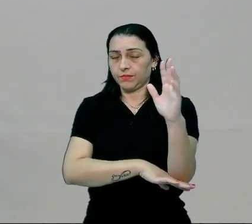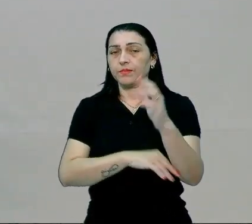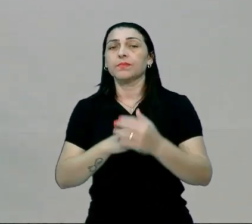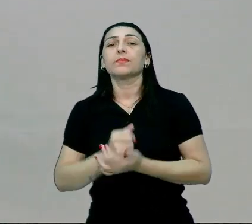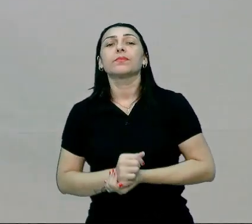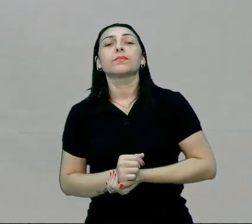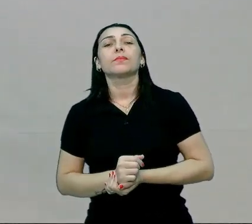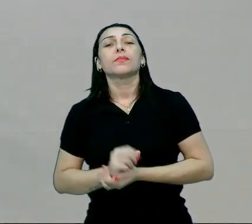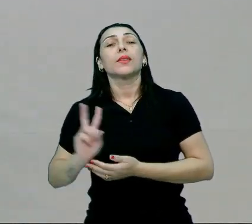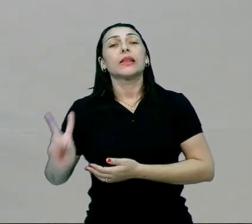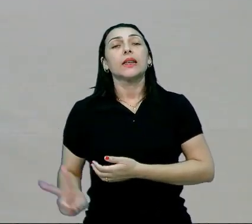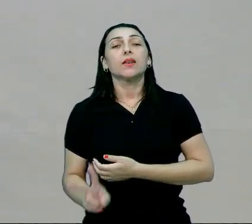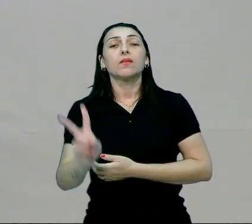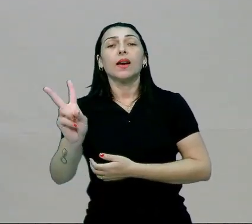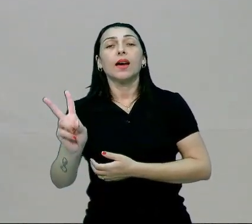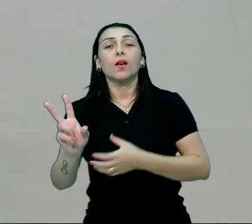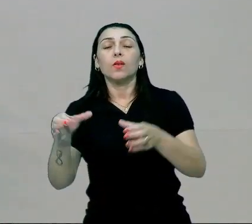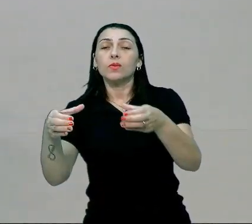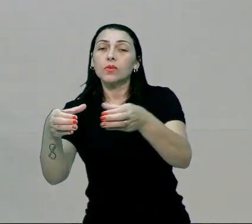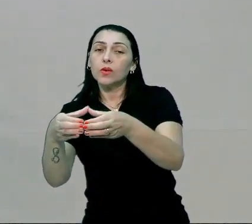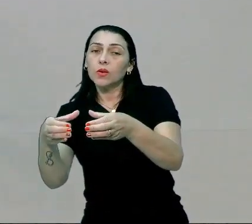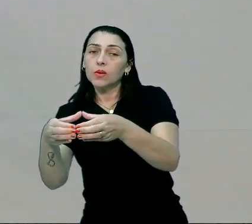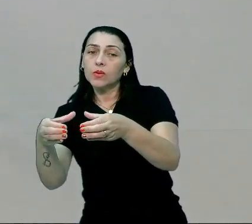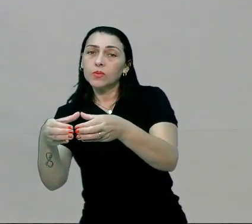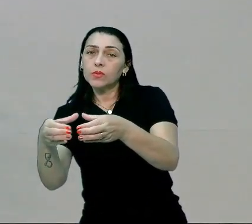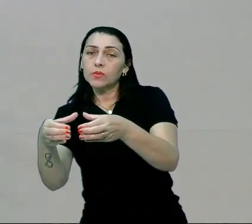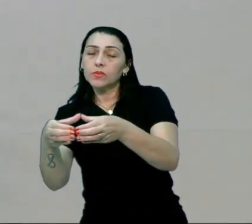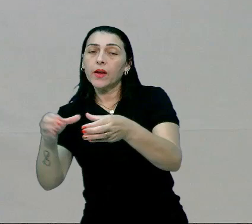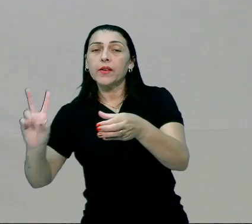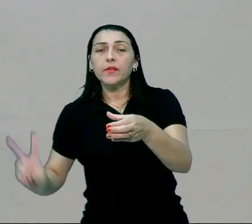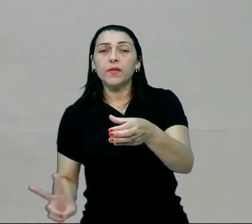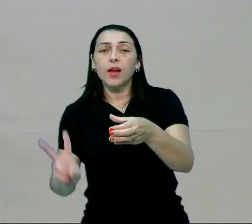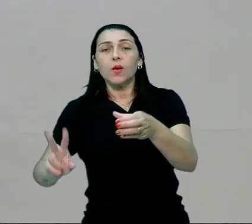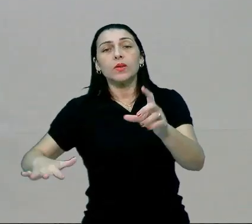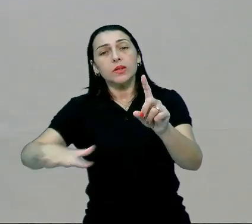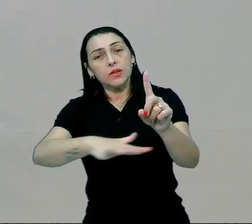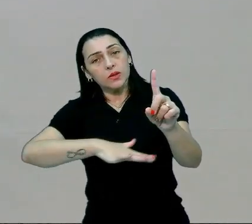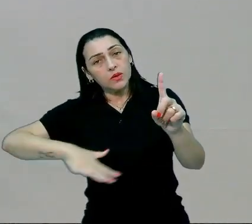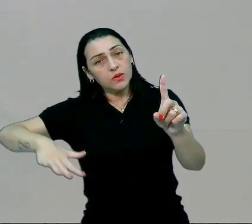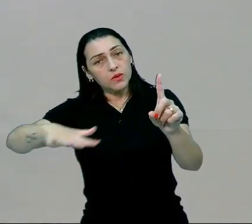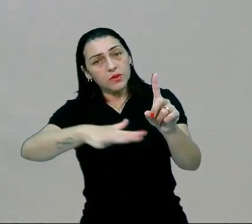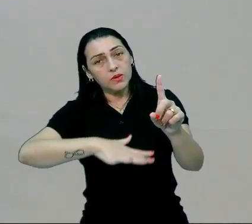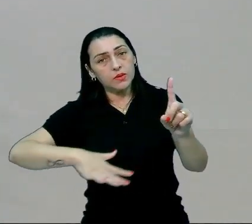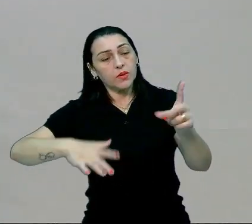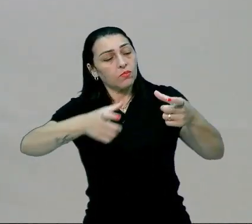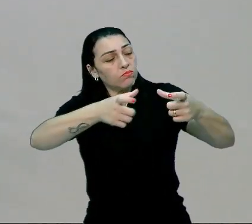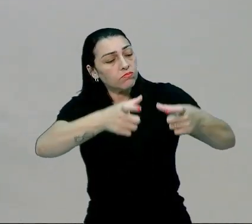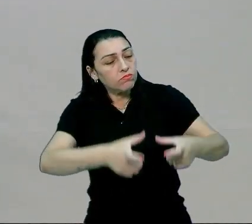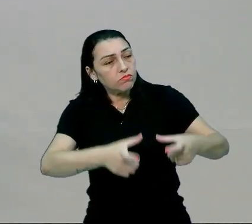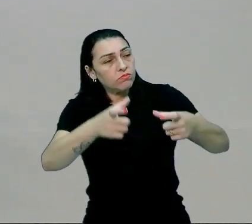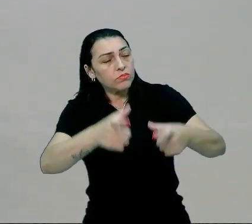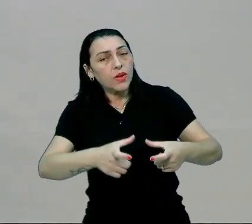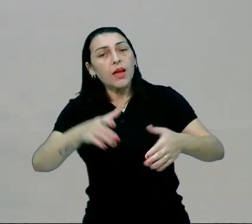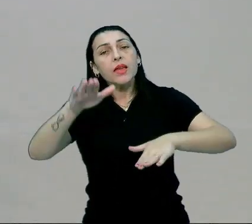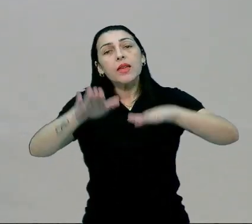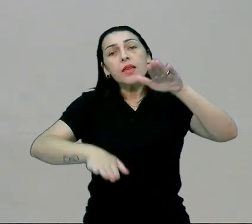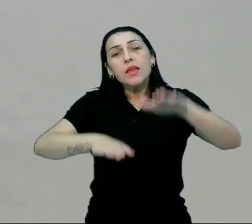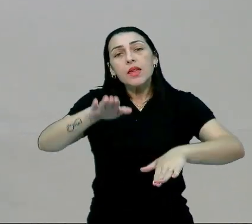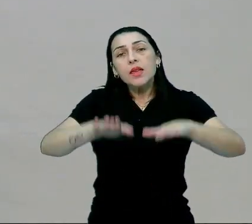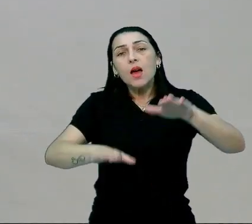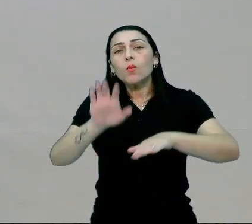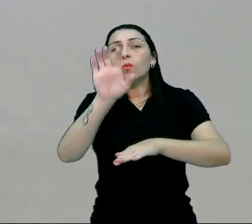Então, esse valor comunitário, esse valor social localizado em